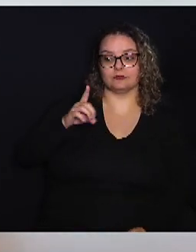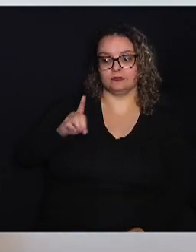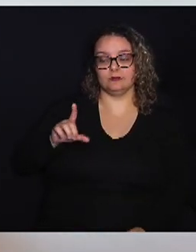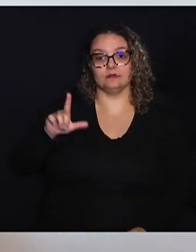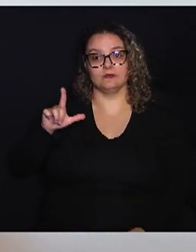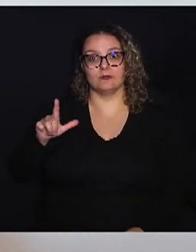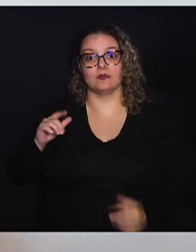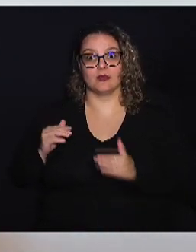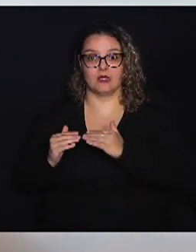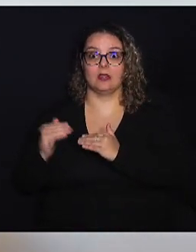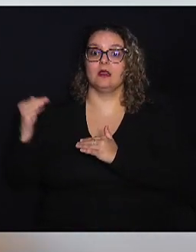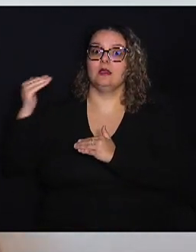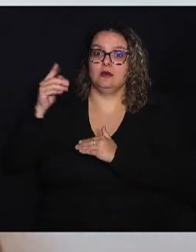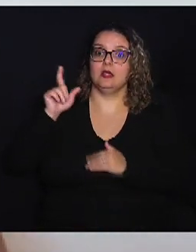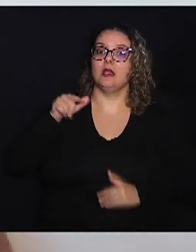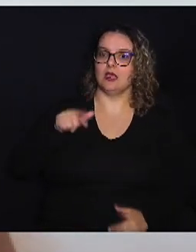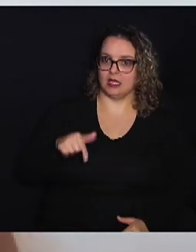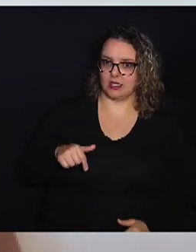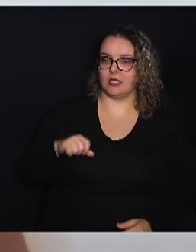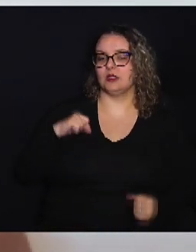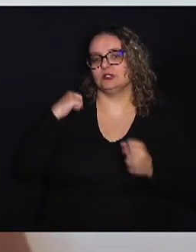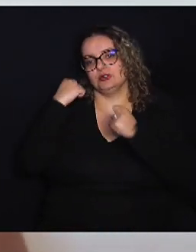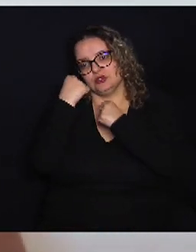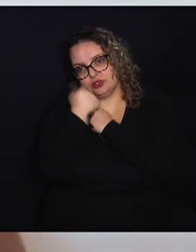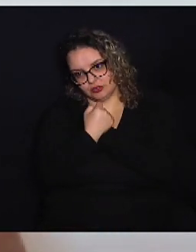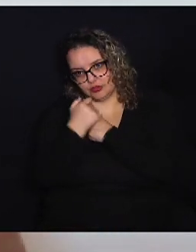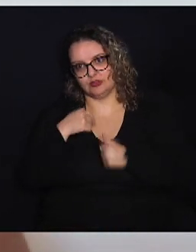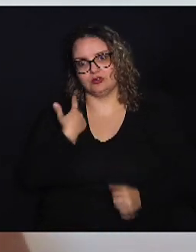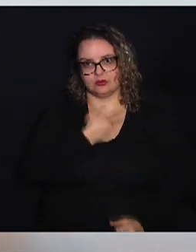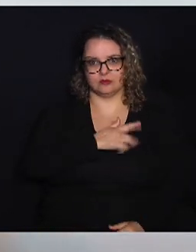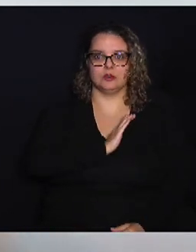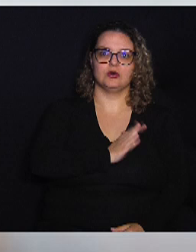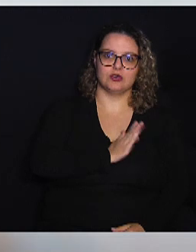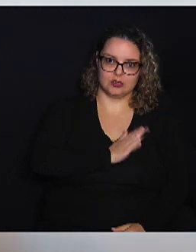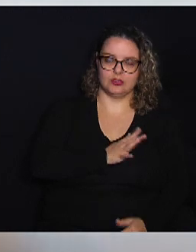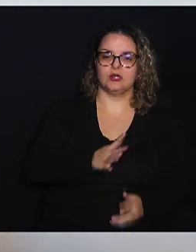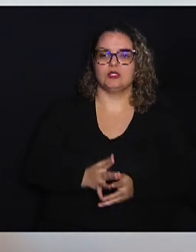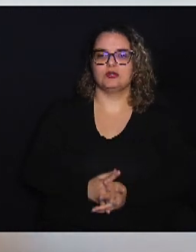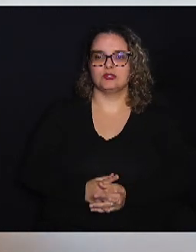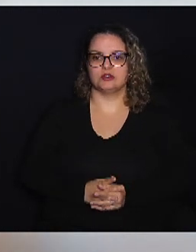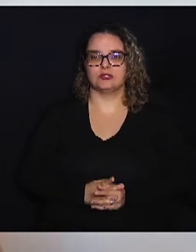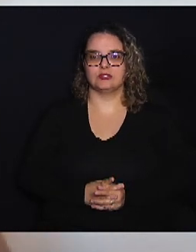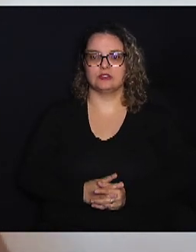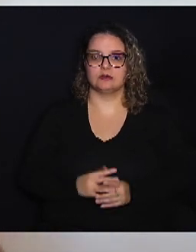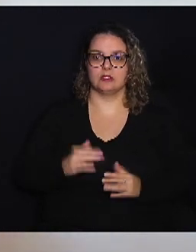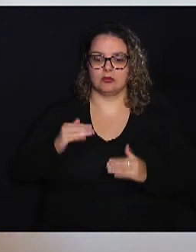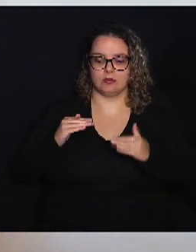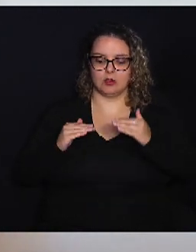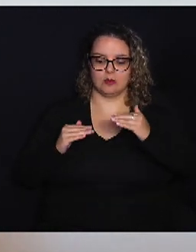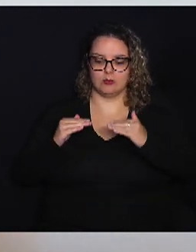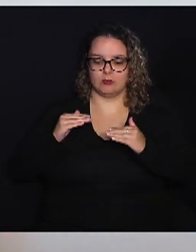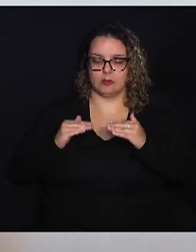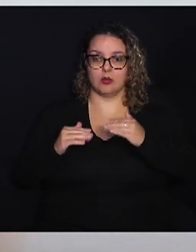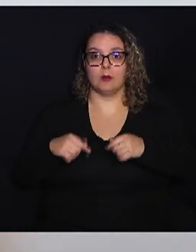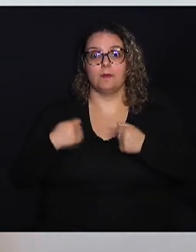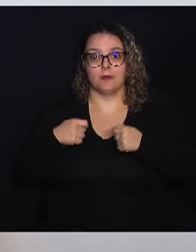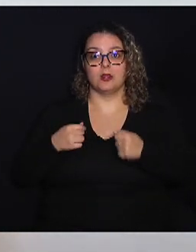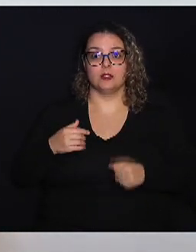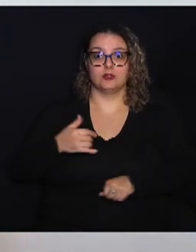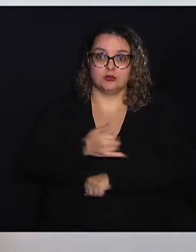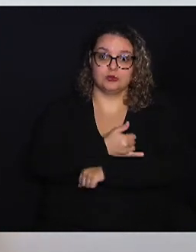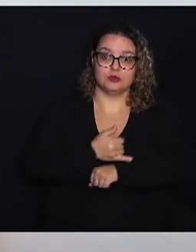mais elevado é um fator de proteção para o nosso coração. Então, nós temos que manter um equilíbrio desse colesterol,